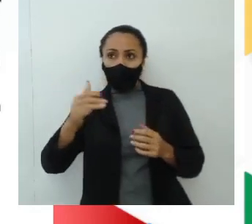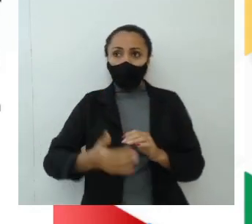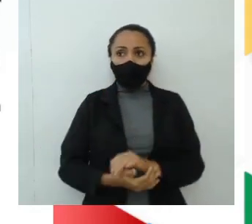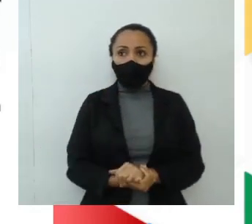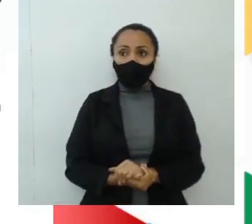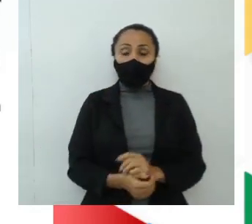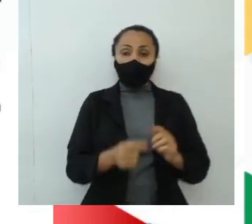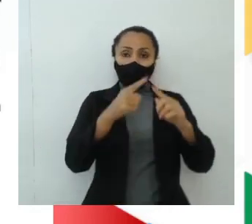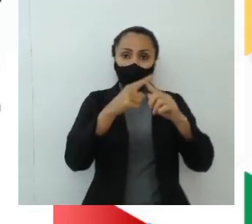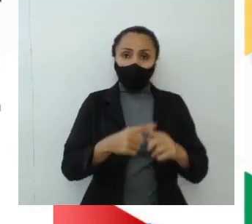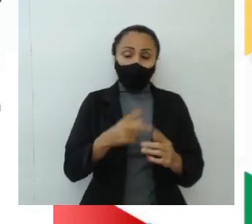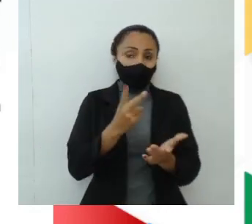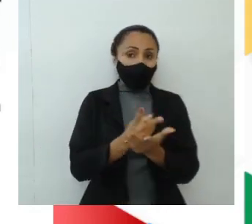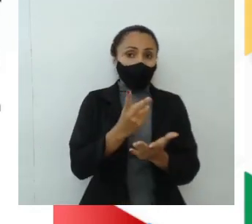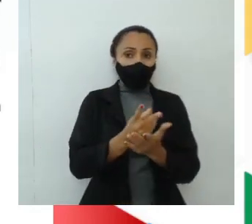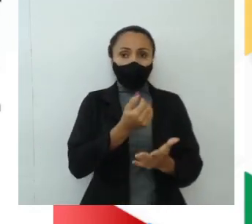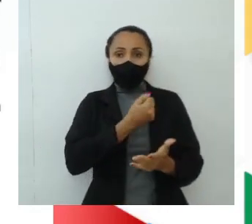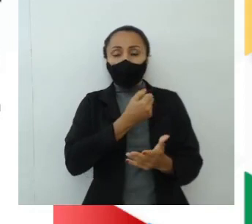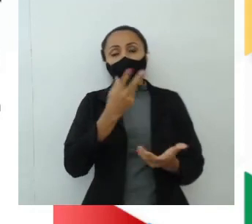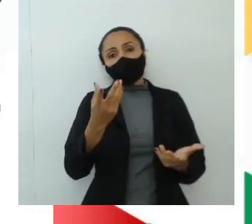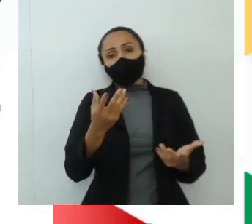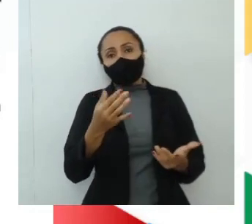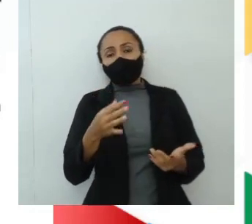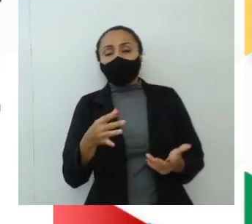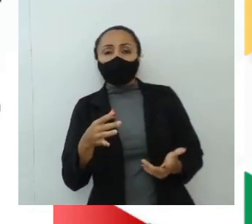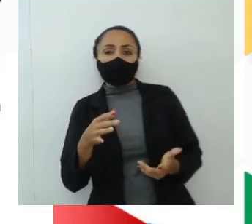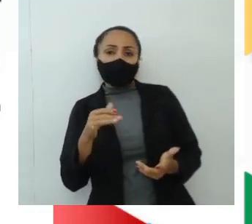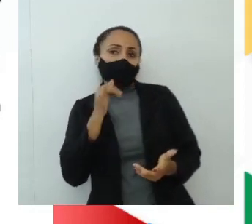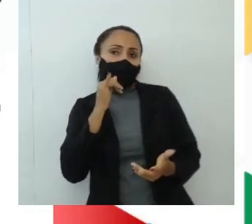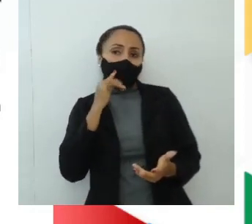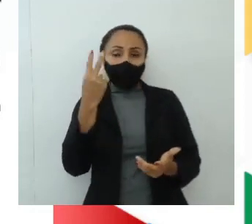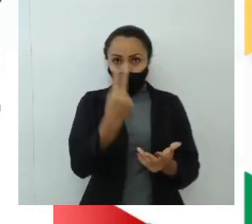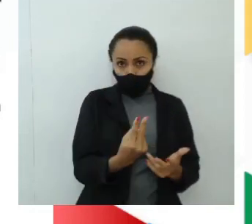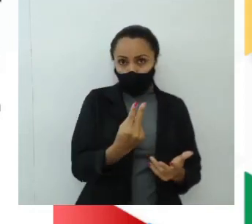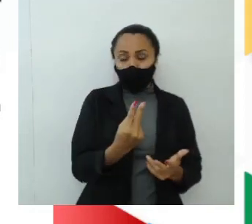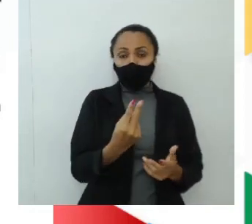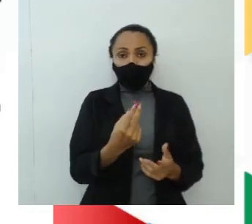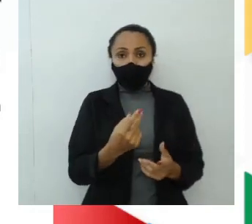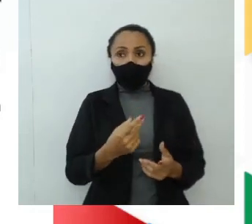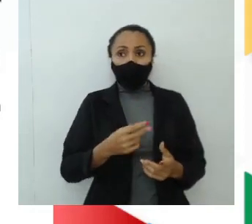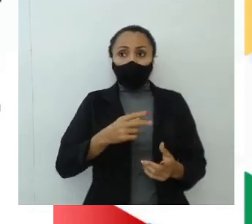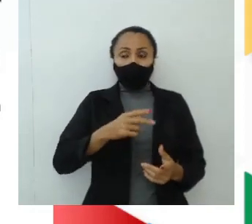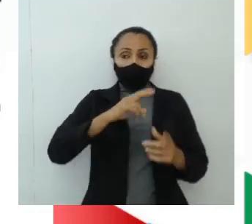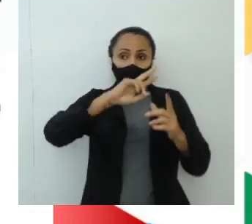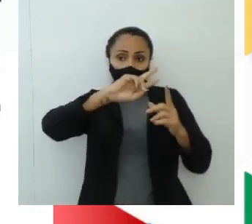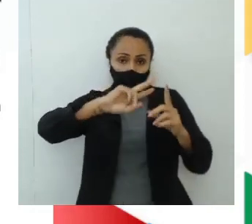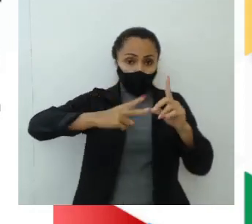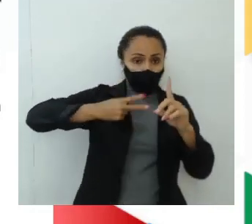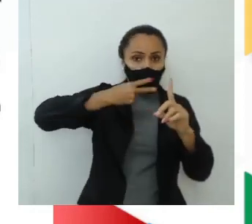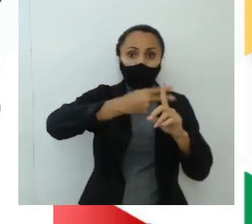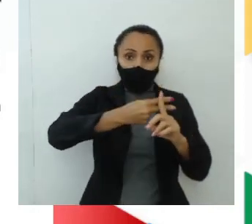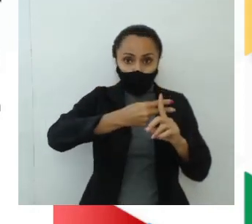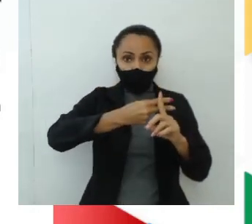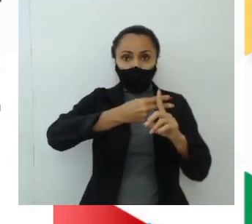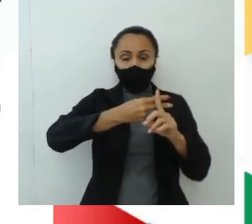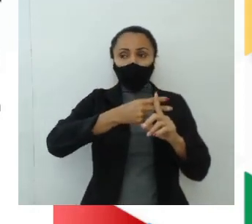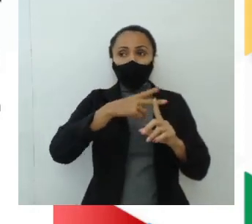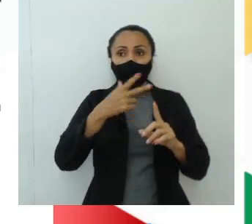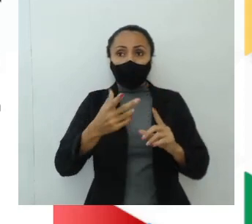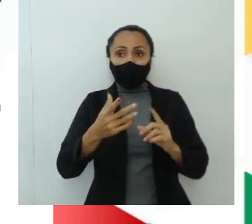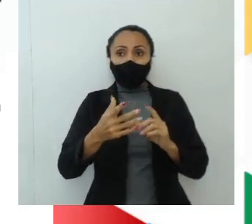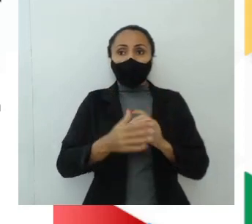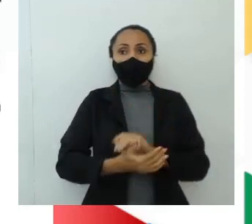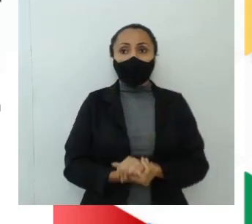mesmo número, tá? Exemplo, vou multiplicar por 2. Então, vou dobrar, né, dobrar os